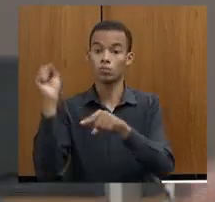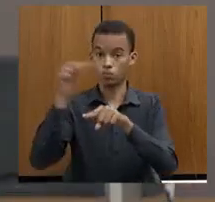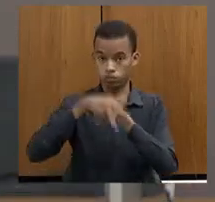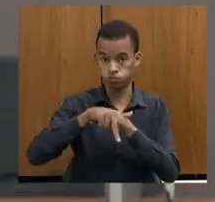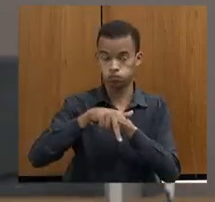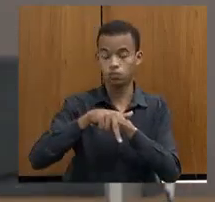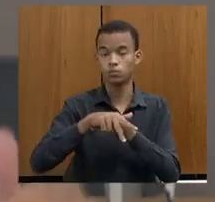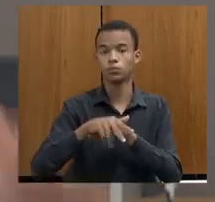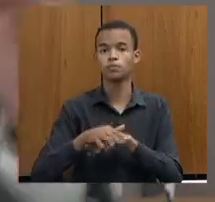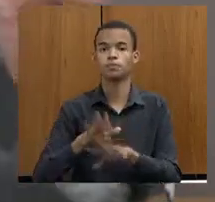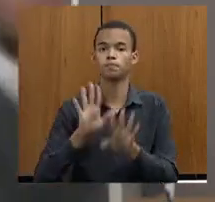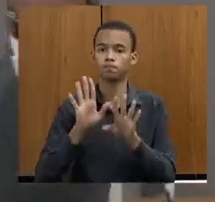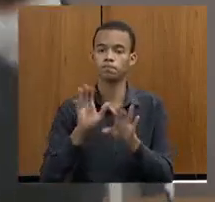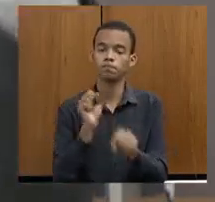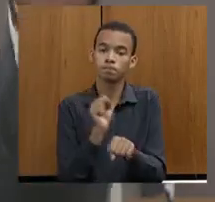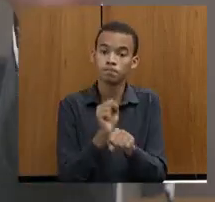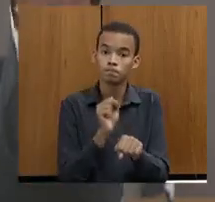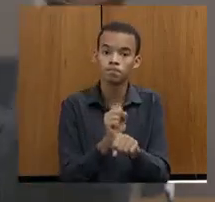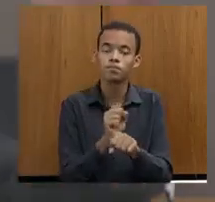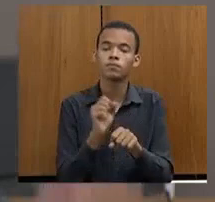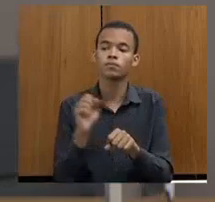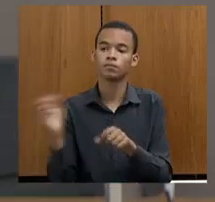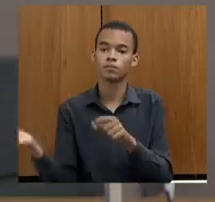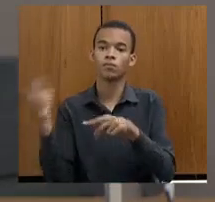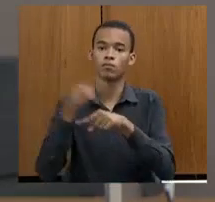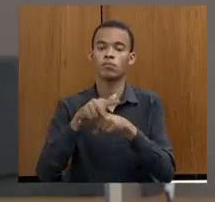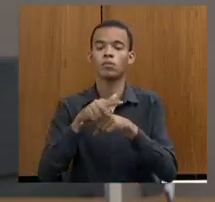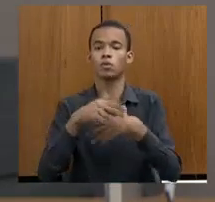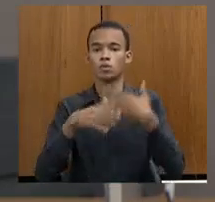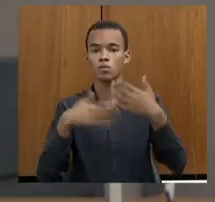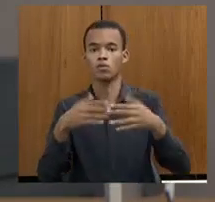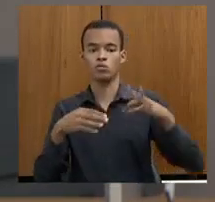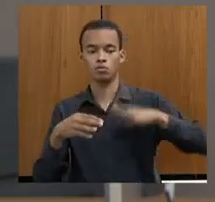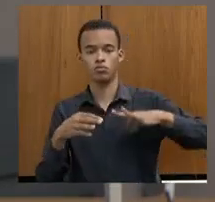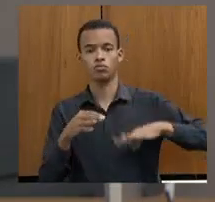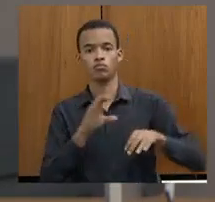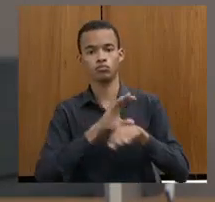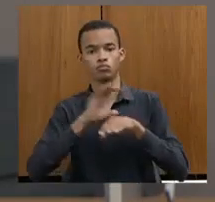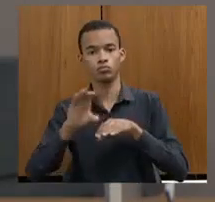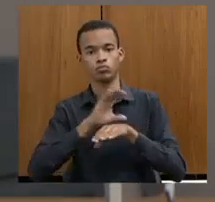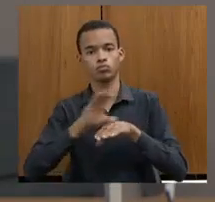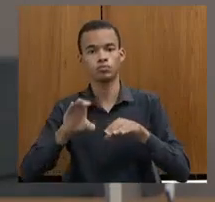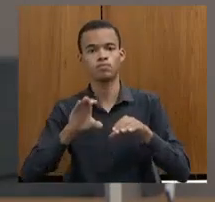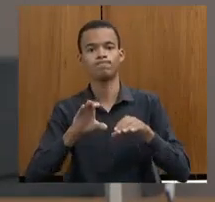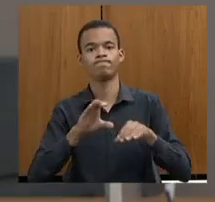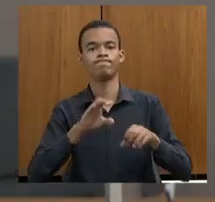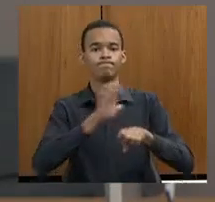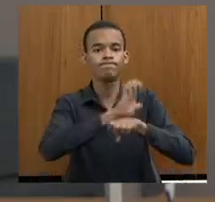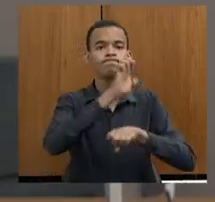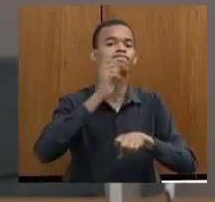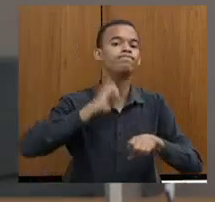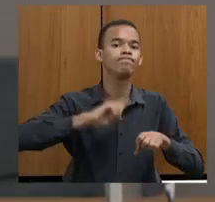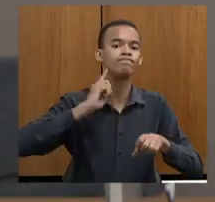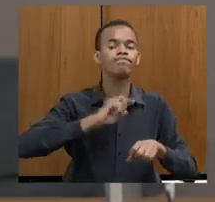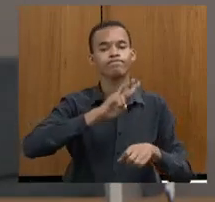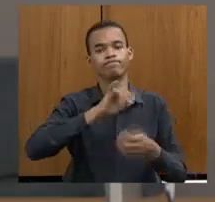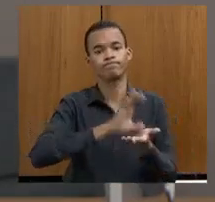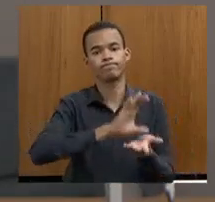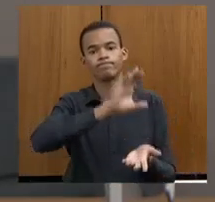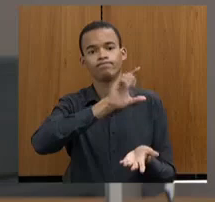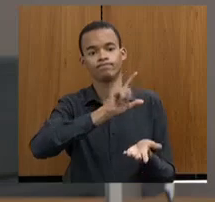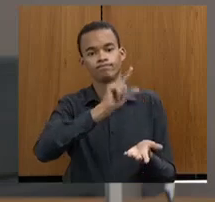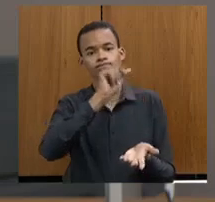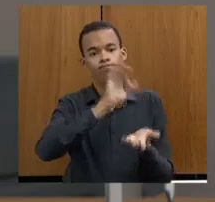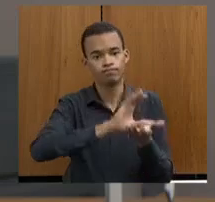em Aumento das despesas do estado aí logo depois o senhor trouxe uma demanda pedindo redução dos impostos para compra das